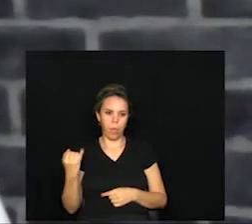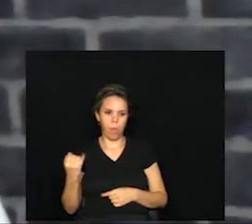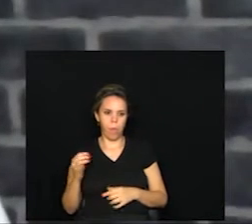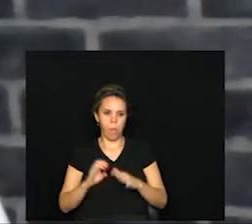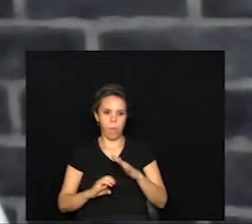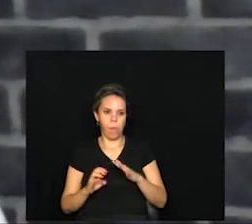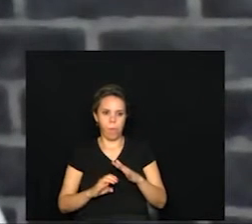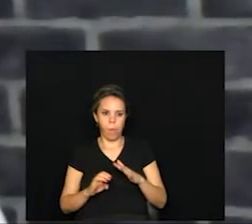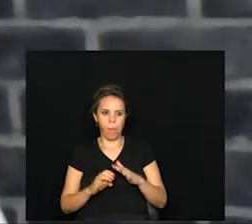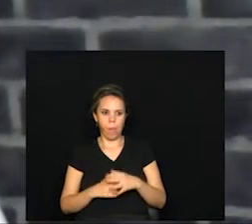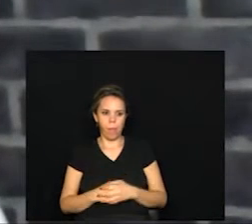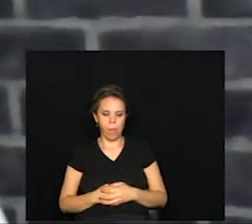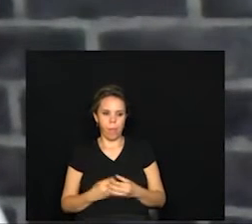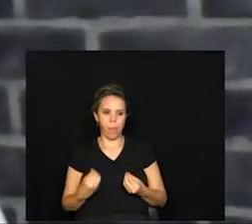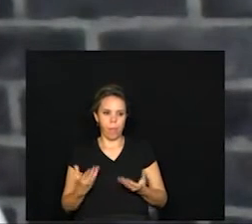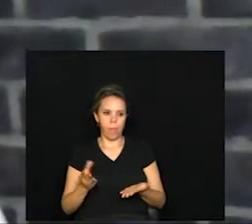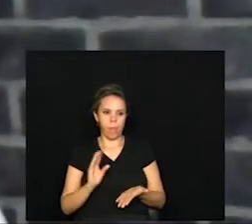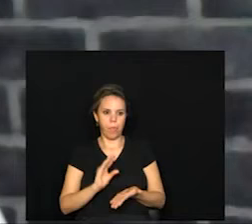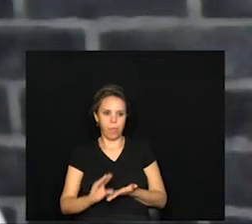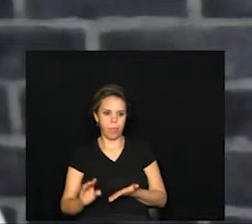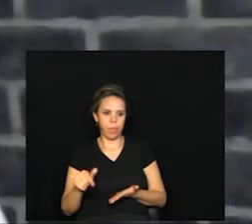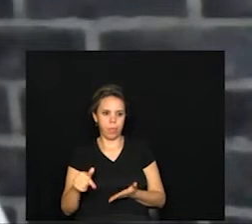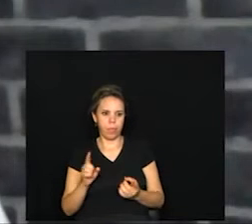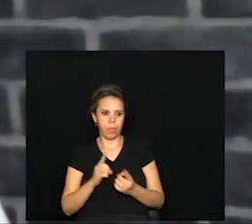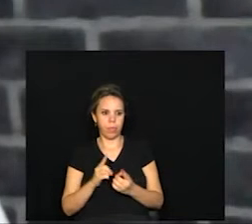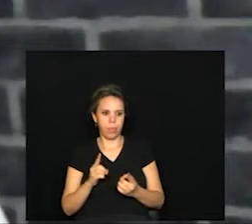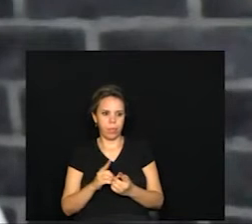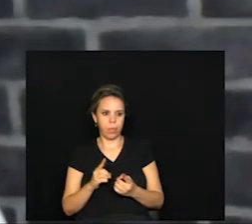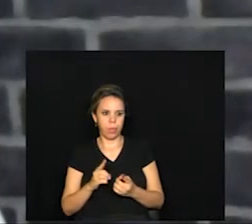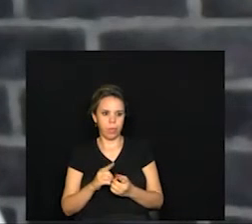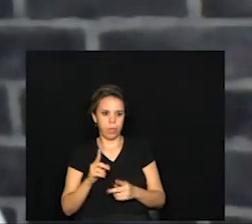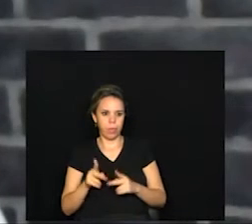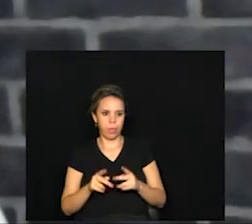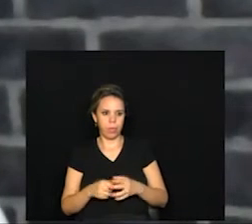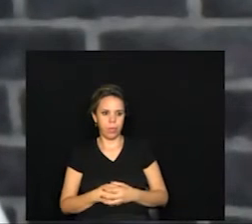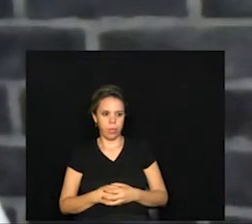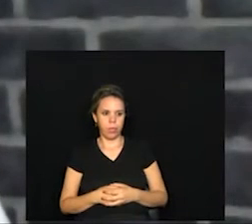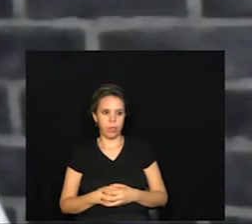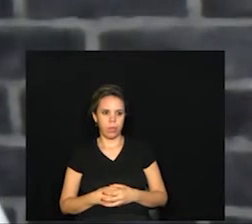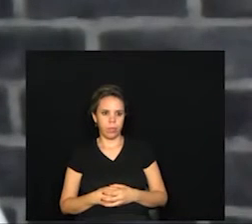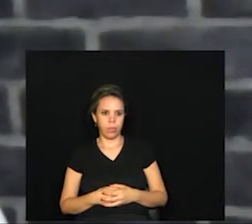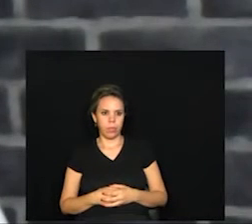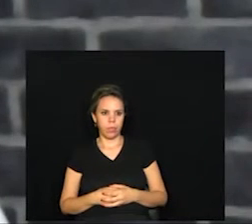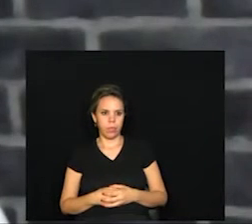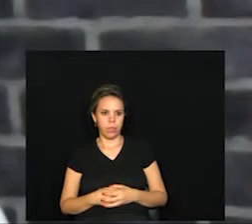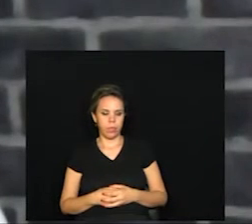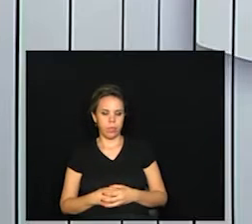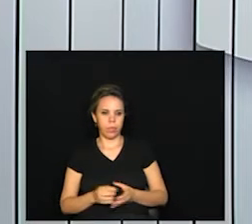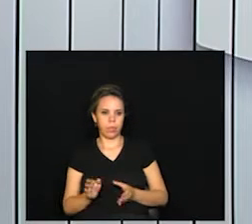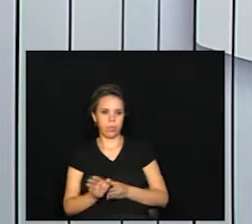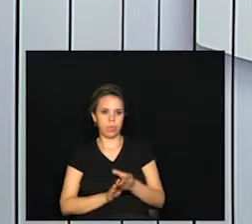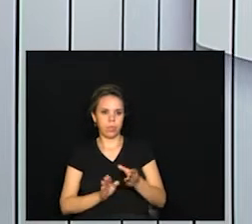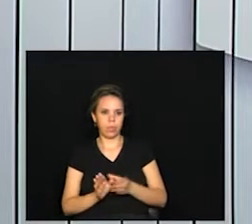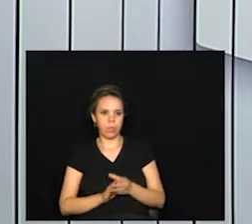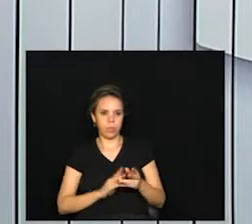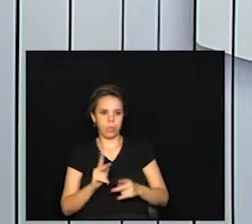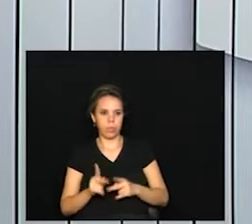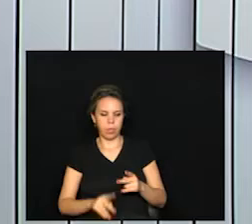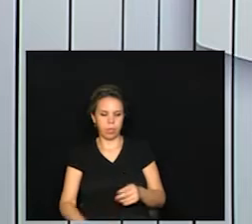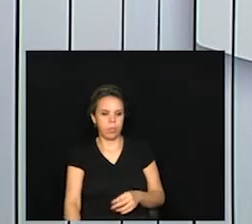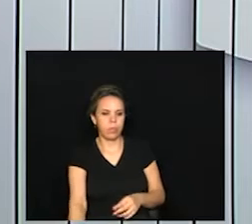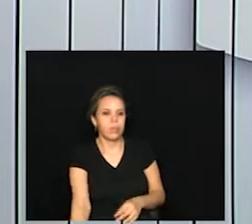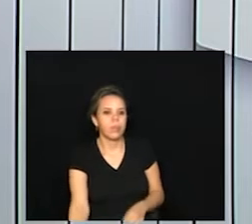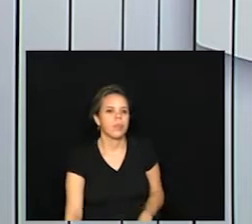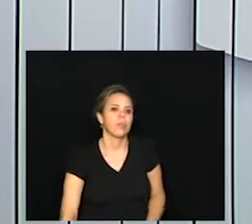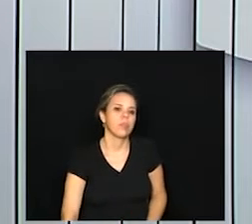empresas invistam nesse atendimento ao consumidor. O Éder, a orientação ao consumidor é ele